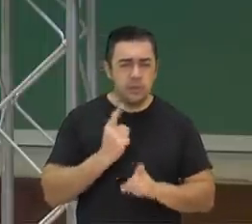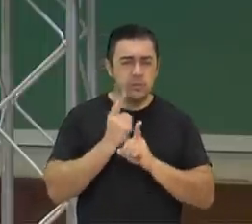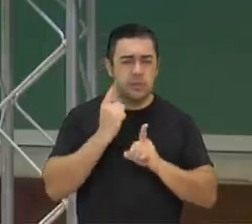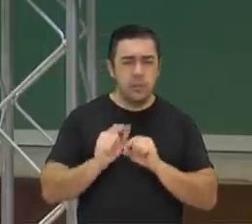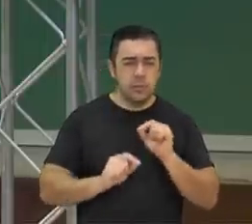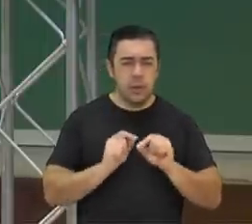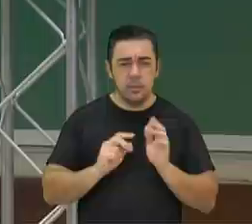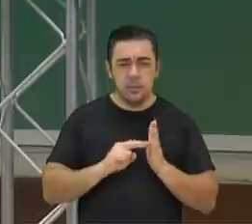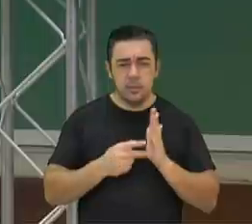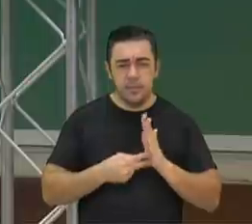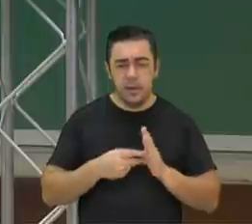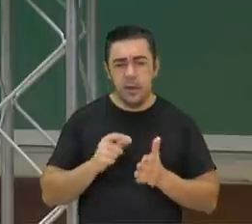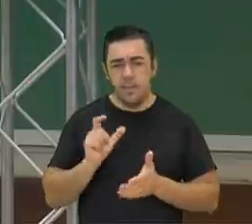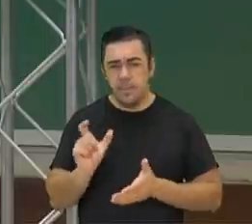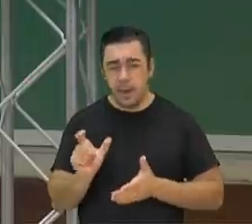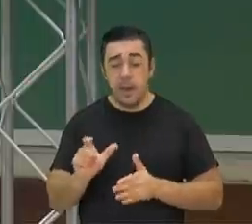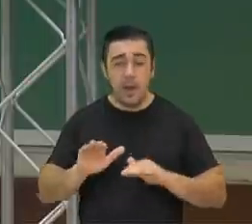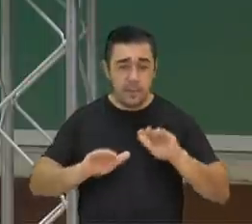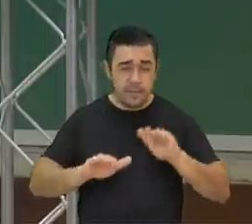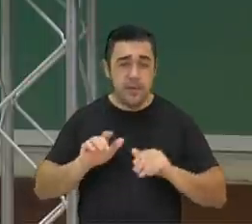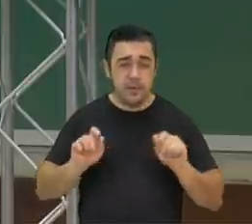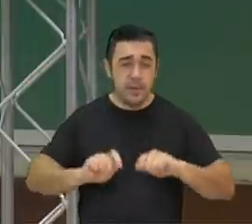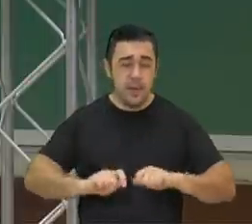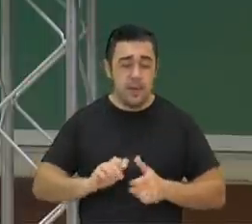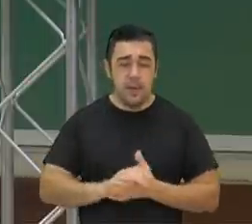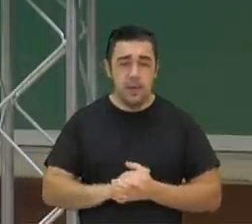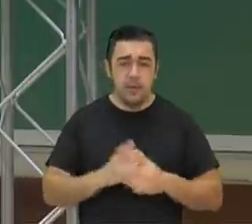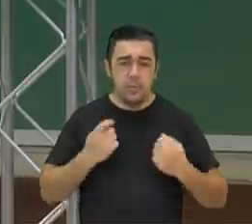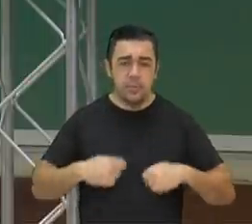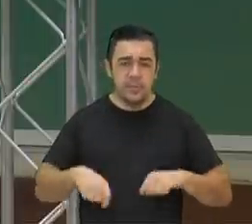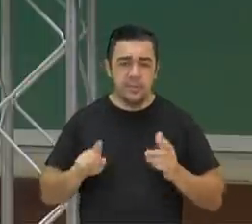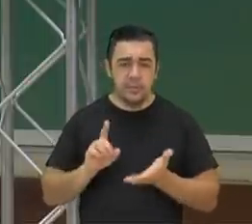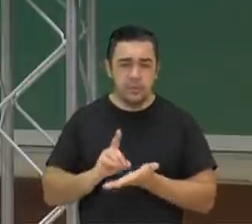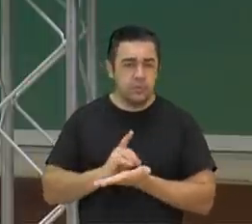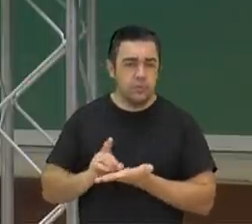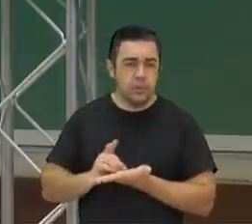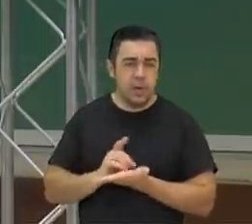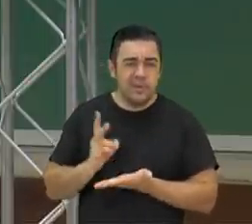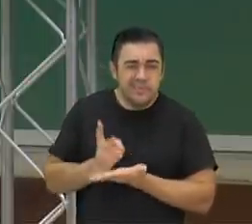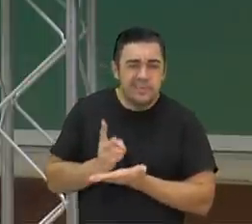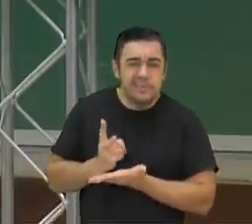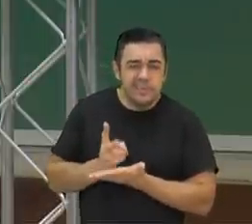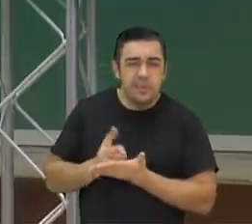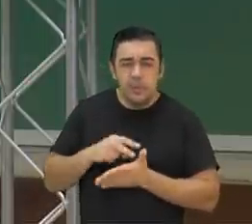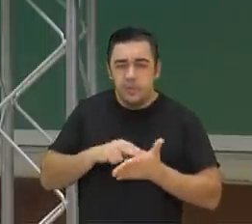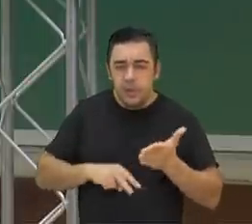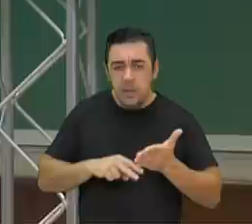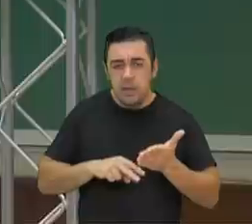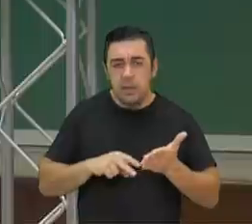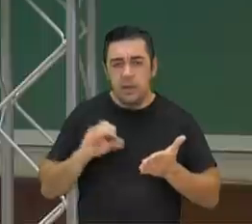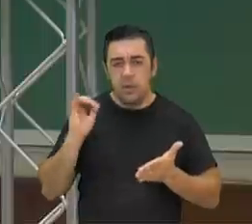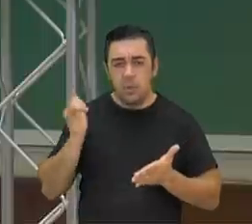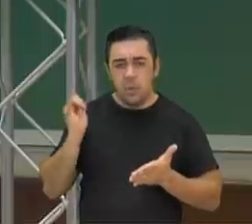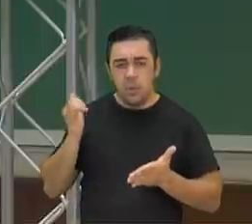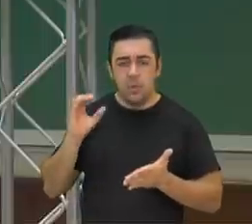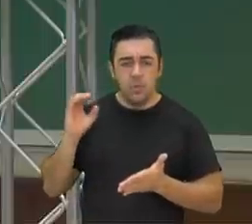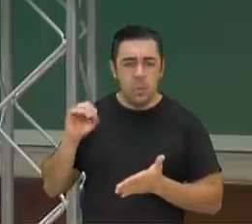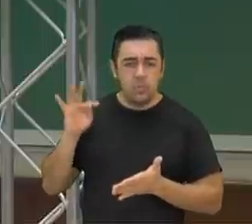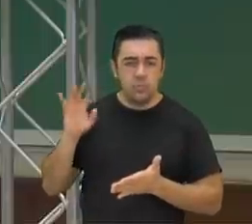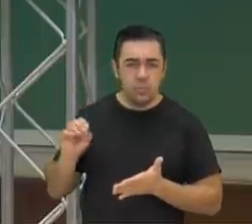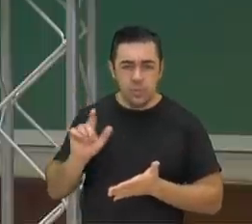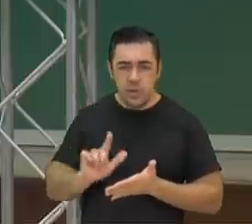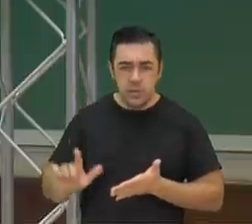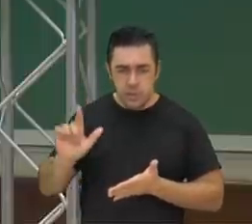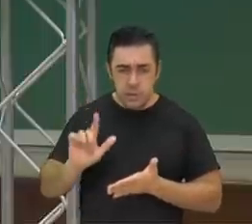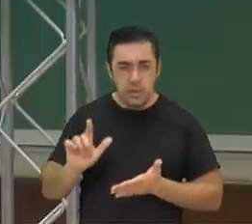significado da palavra e, na maioria das vezes, dá certo. Então, não precisa estar com o dicionário na mão cada vez que vai ler um conto literário. Ok? Principalmente no